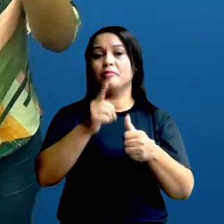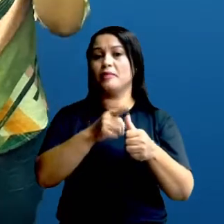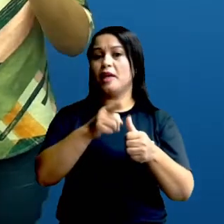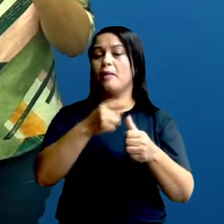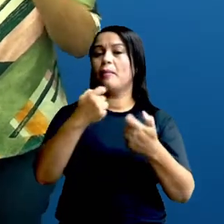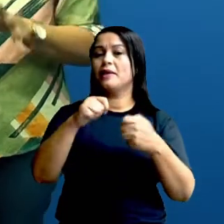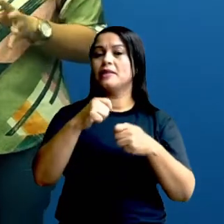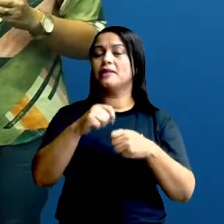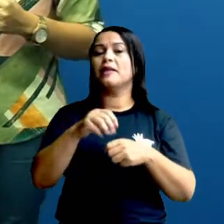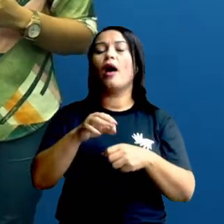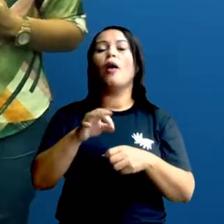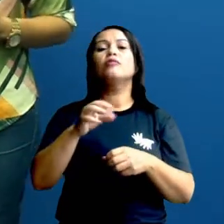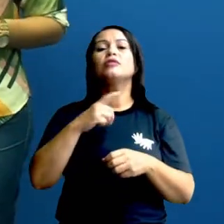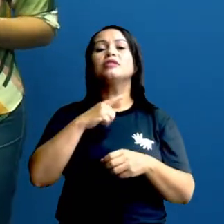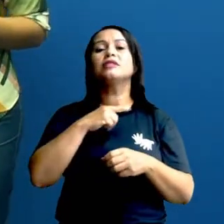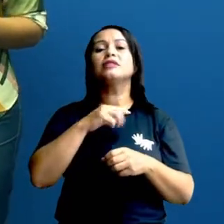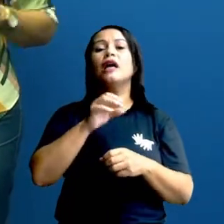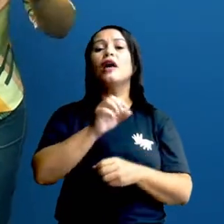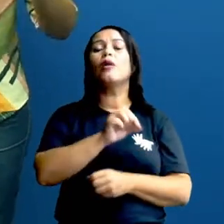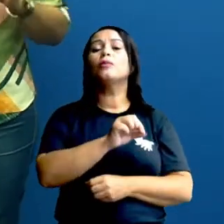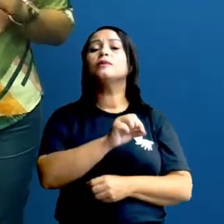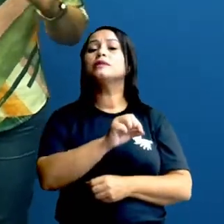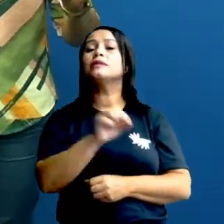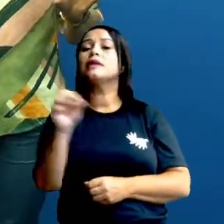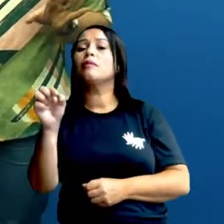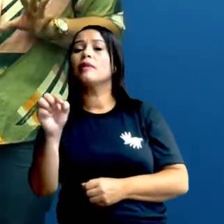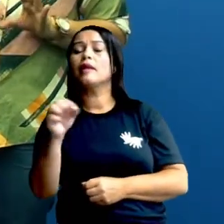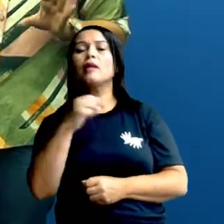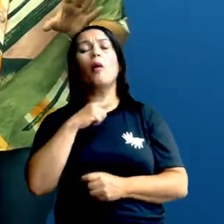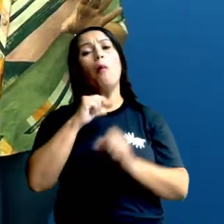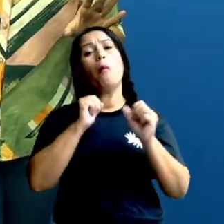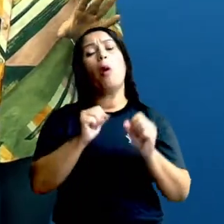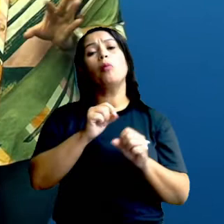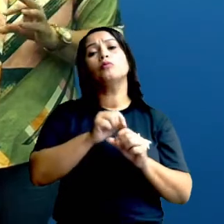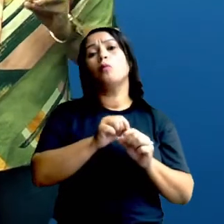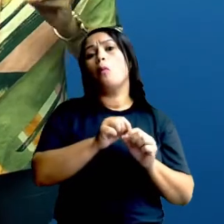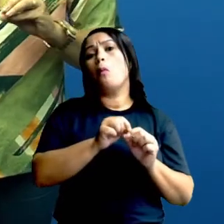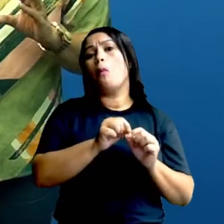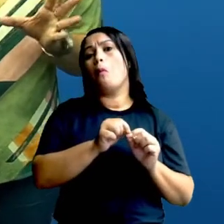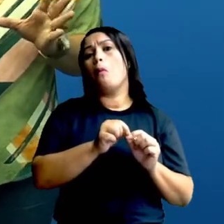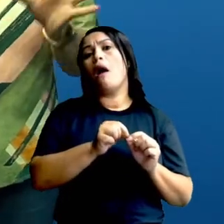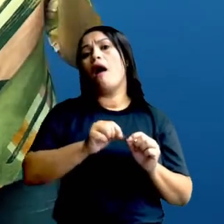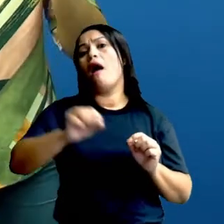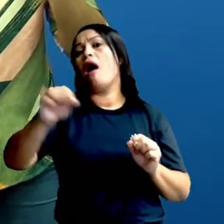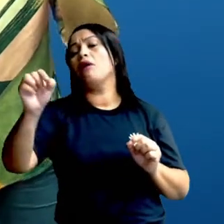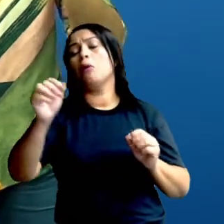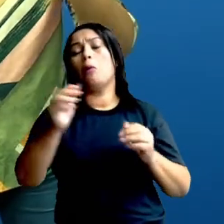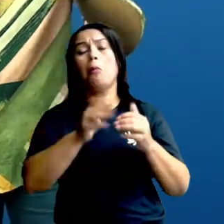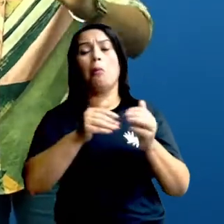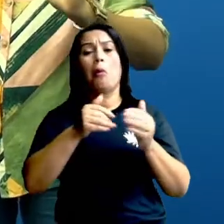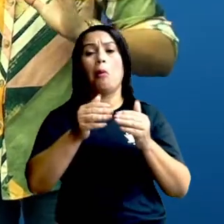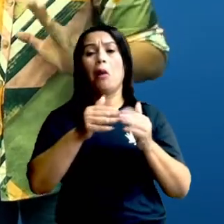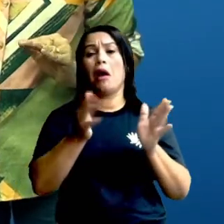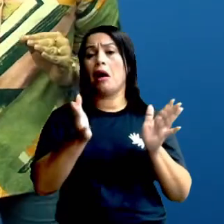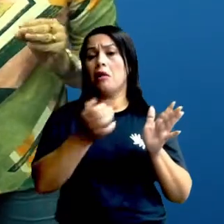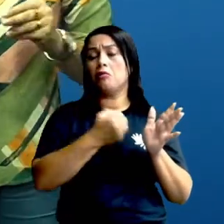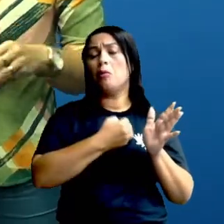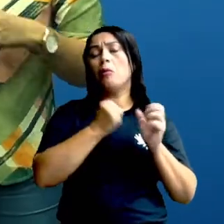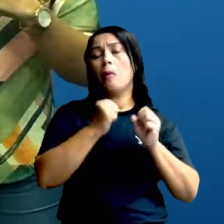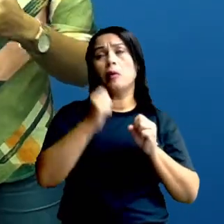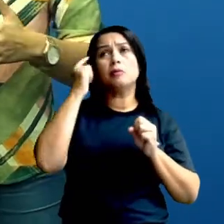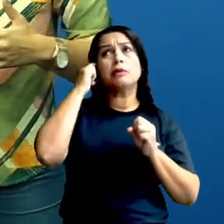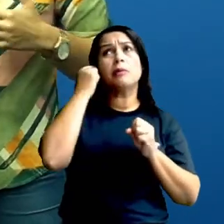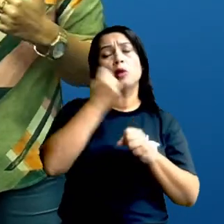nós temos que traçar o nosso segmento de reta tá eu posso fazer uma reta com uma medida qualquer um bolso estipular uma